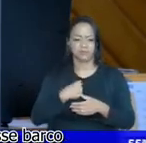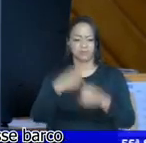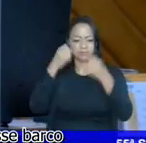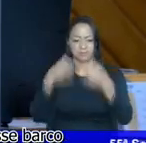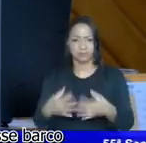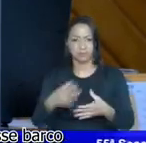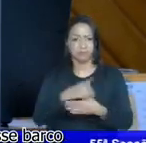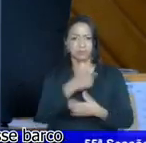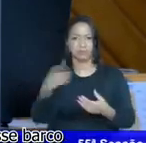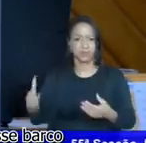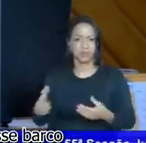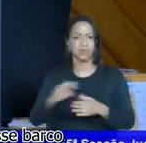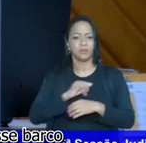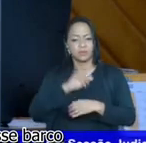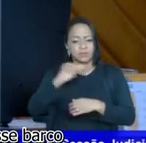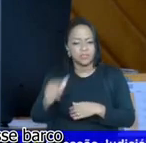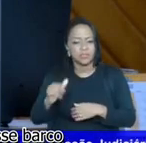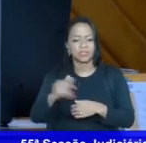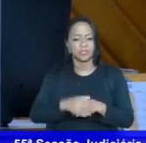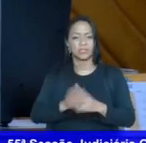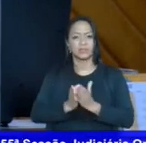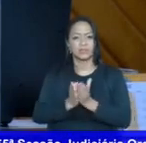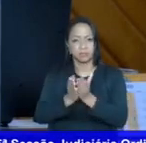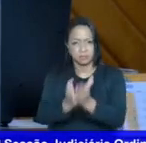está, eu não tenho como dizer que esse barco